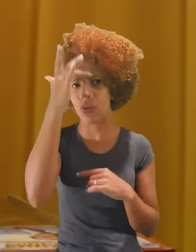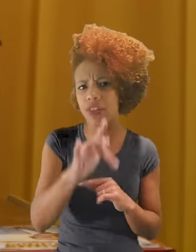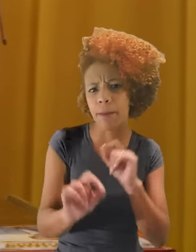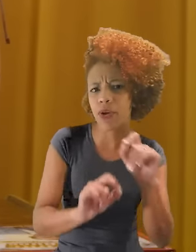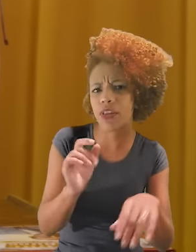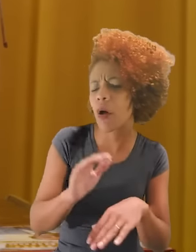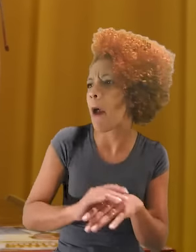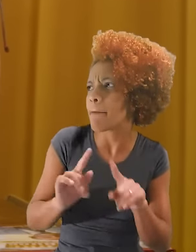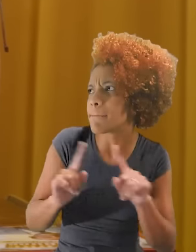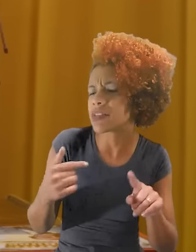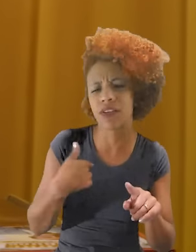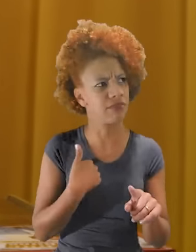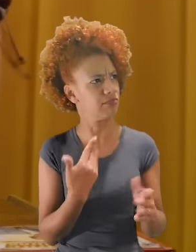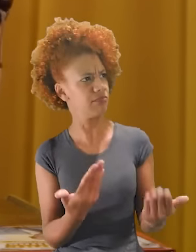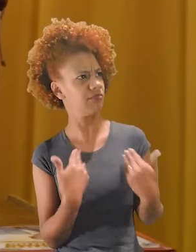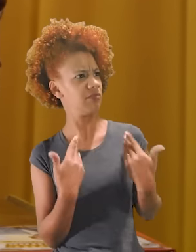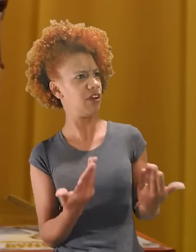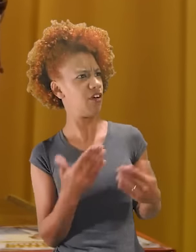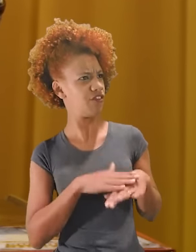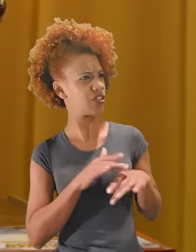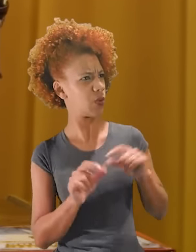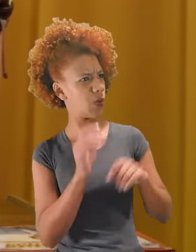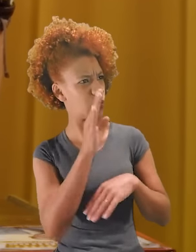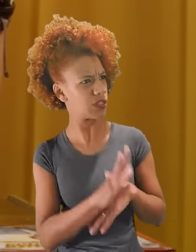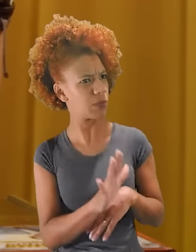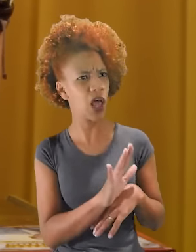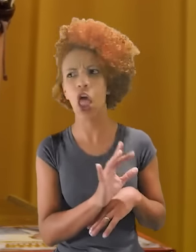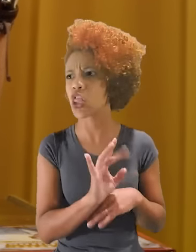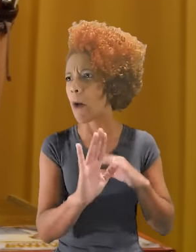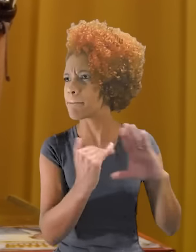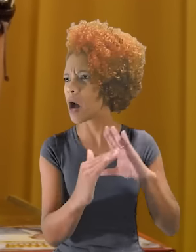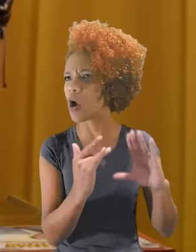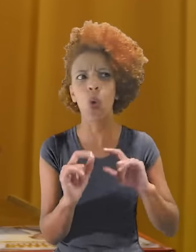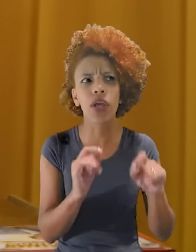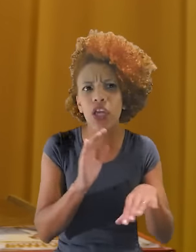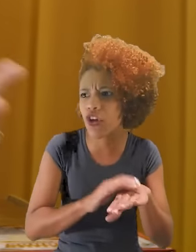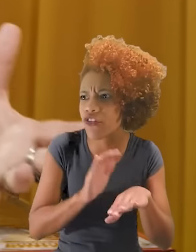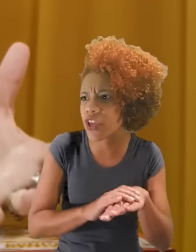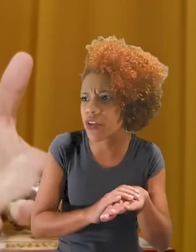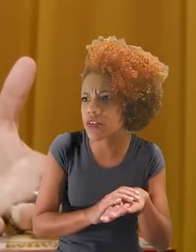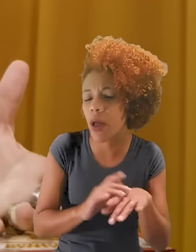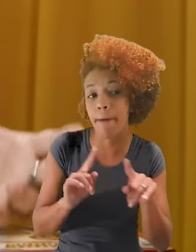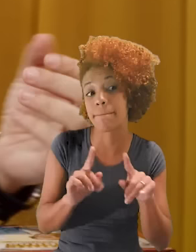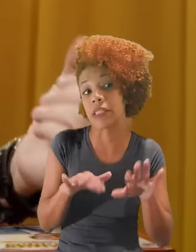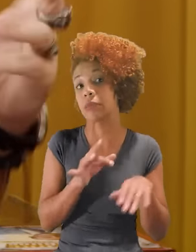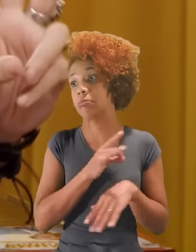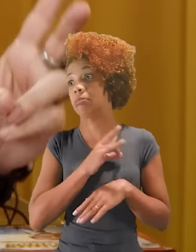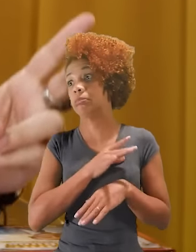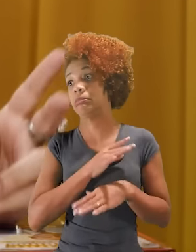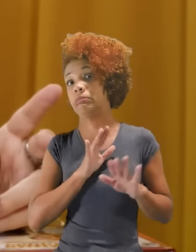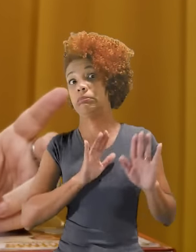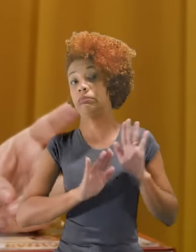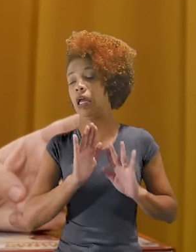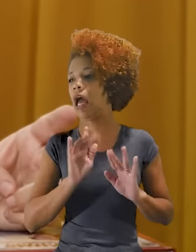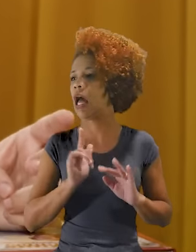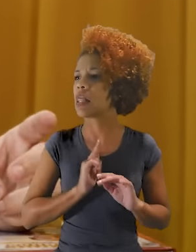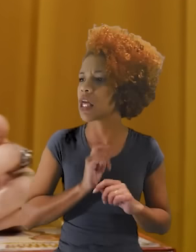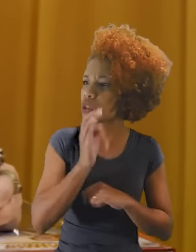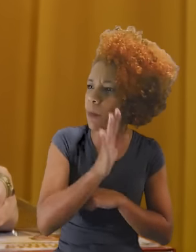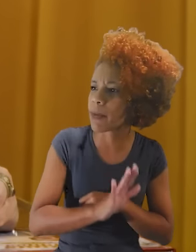ele... Pô, será que eu fiz algo no Brasil? O cara se assusta, o cara fala, meu, é só comentário do Brasil, o que eu fiz? Então, assim, às vezes dá um certo cagaço. Eu acho que isso tem